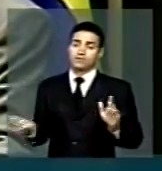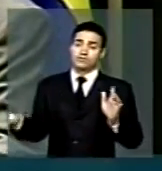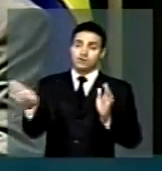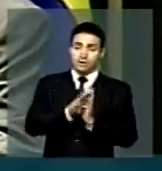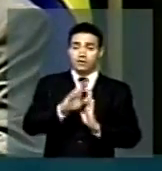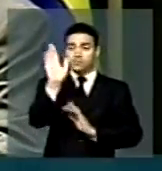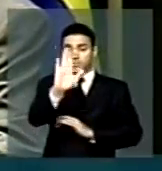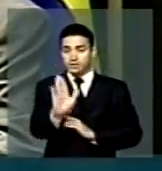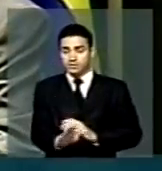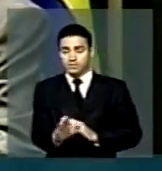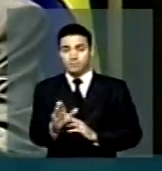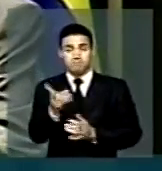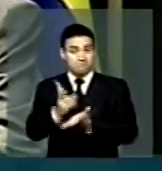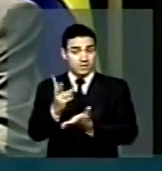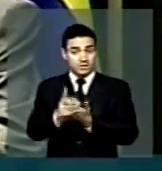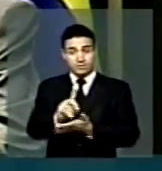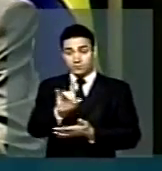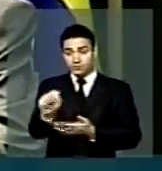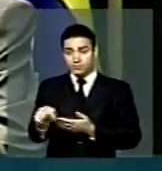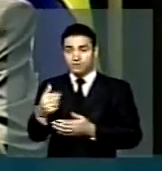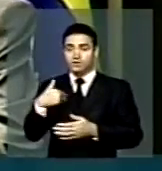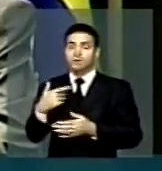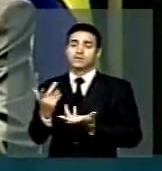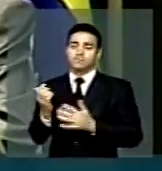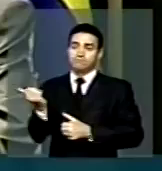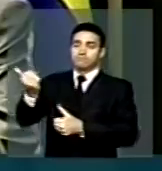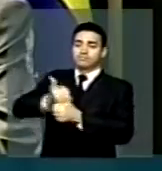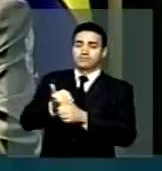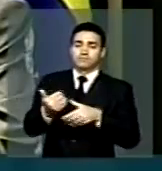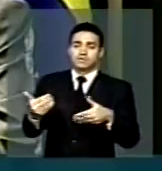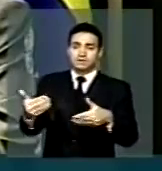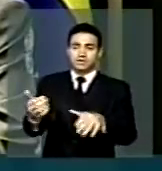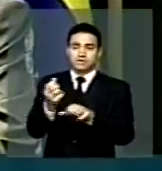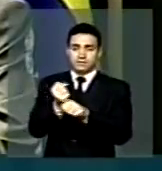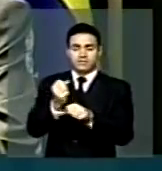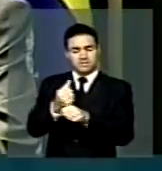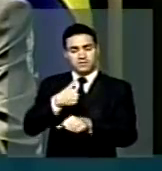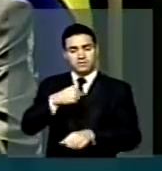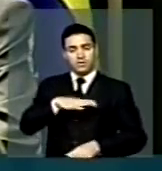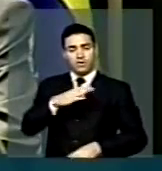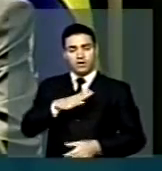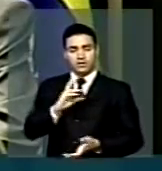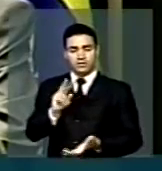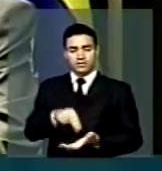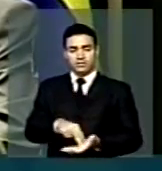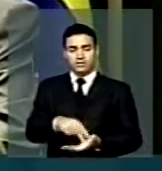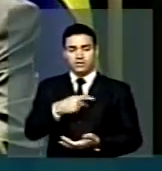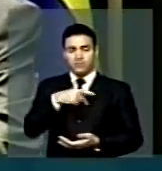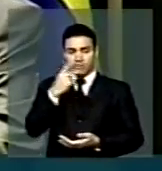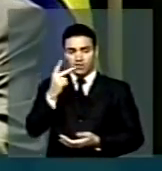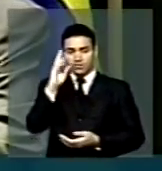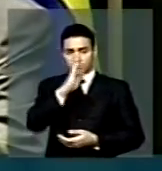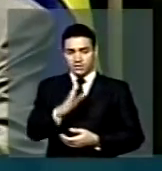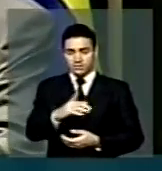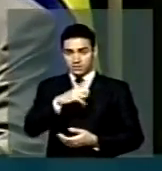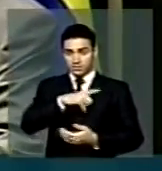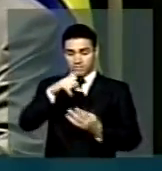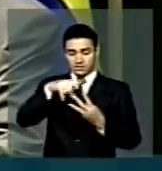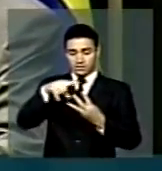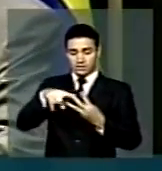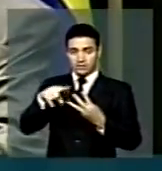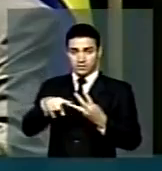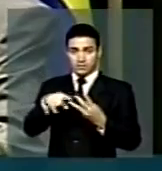e no mesmo dia recebi o Ministério da Fazenda. Aí tive ousadia. Eu disse: o Brasil tem 3